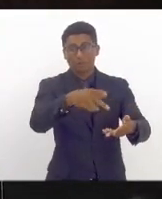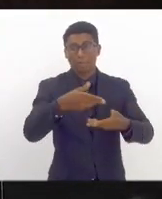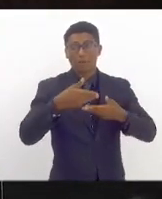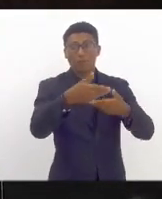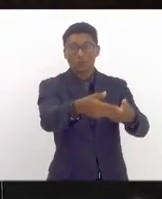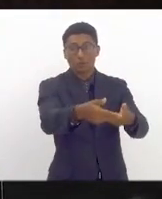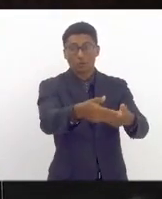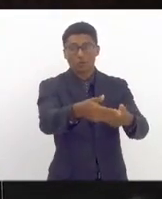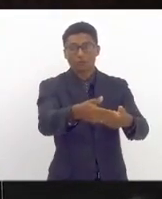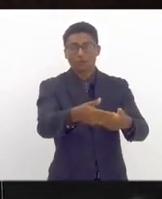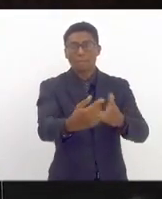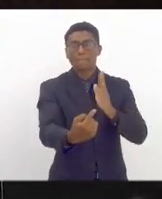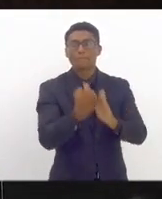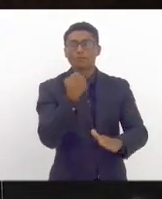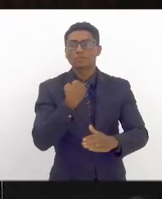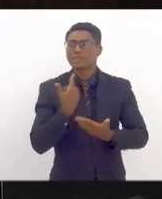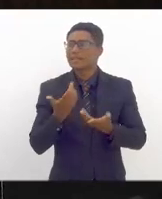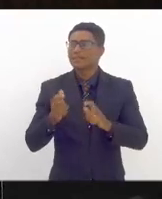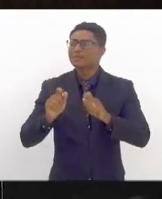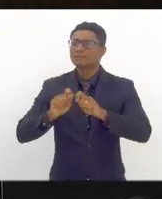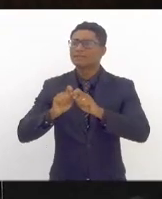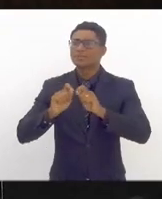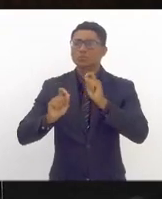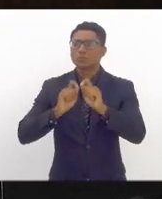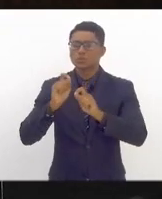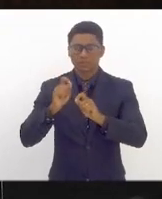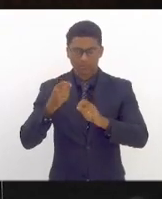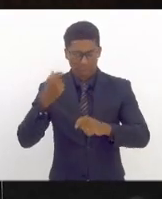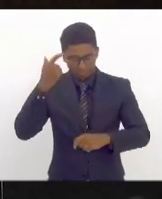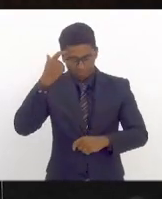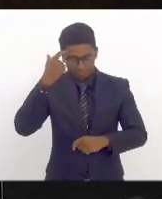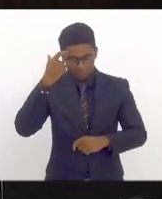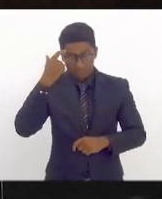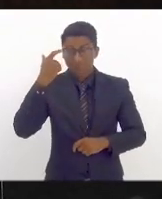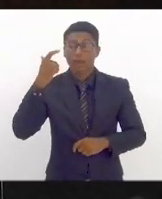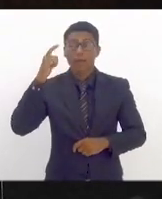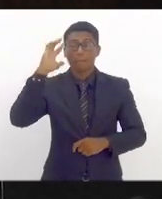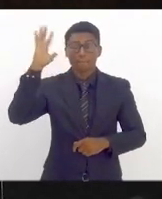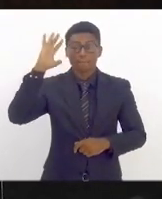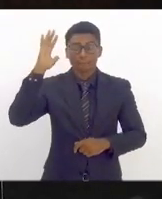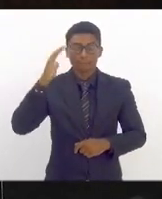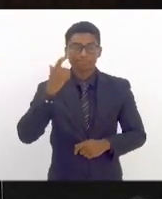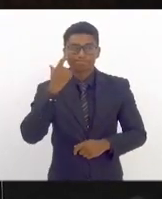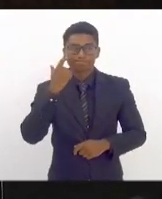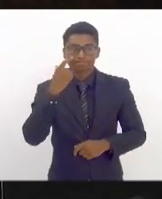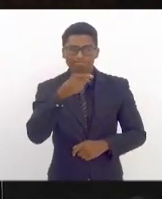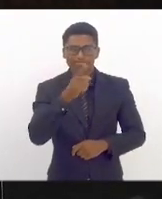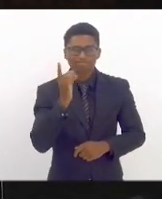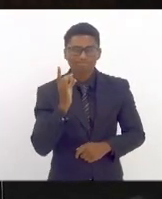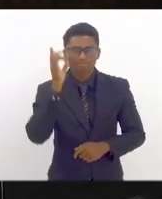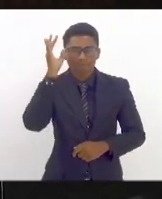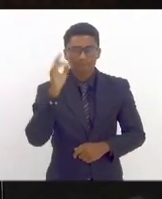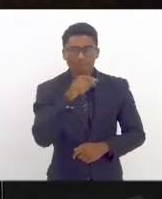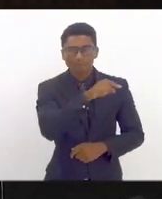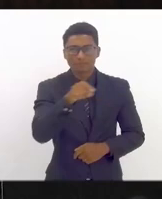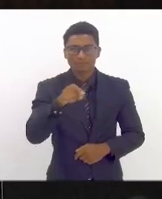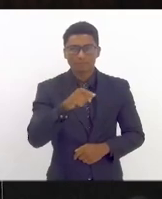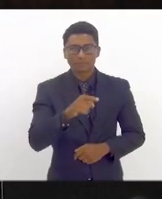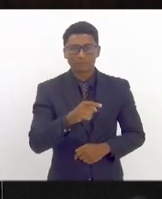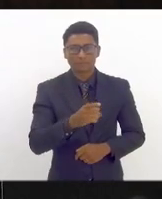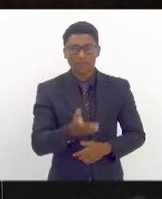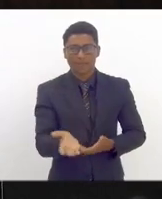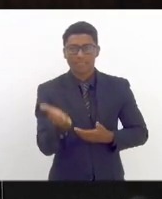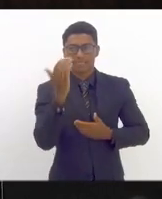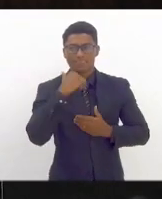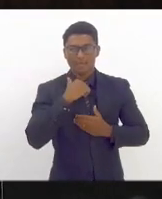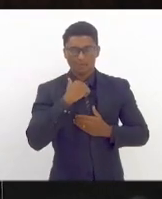falei vamos pensar numa algo fácil que esteja dentro do coração deles que esteja